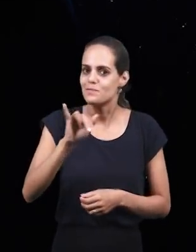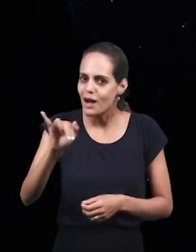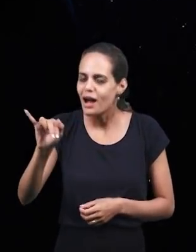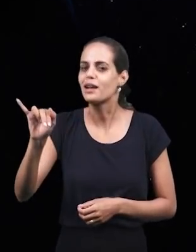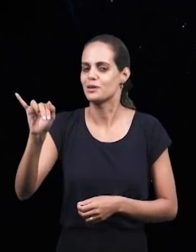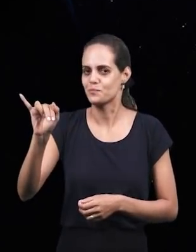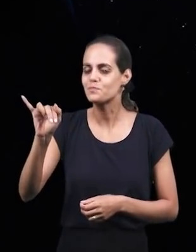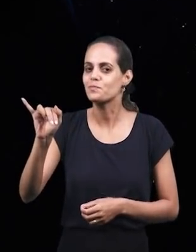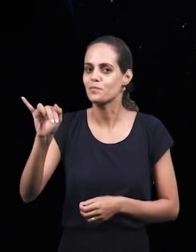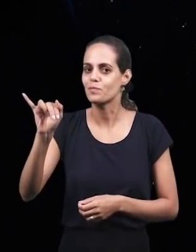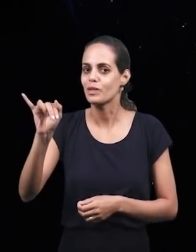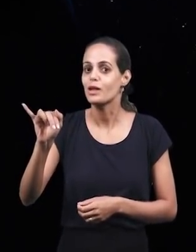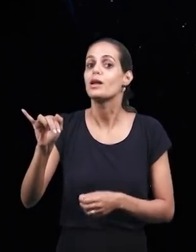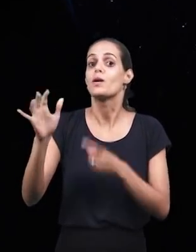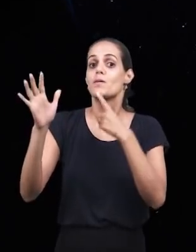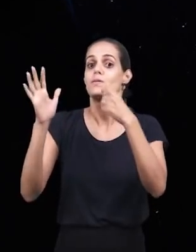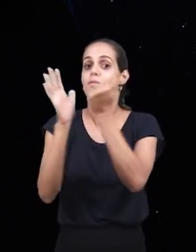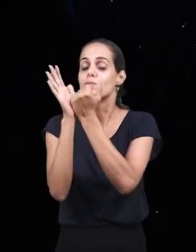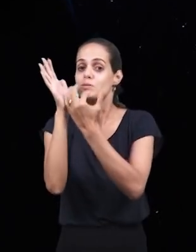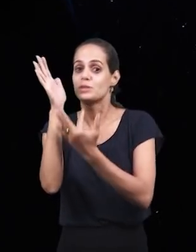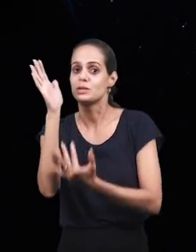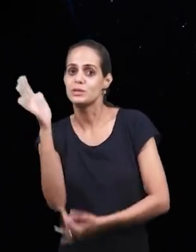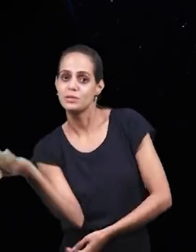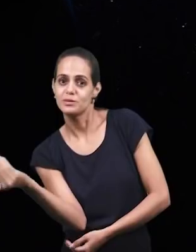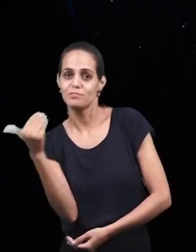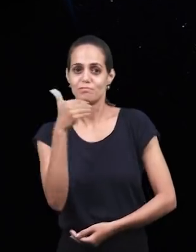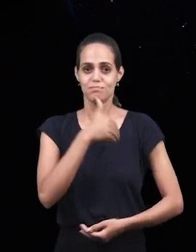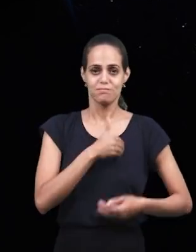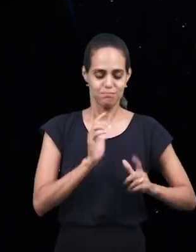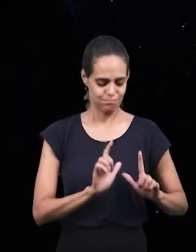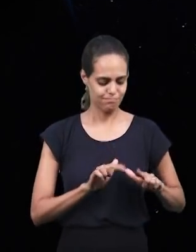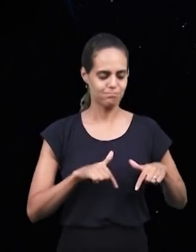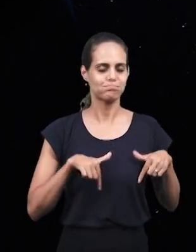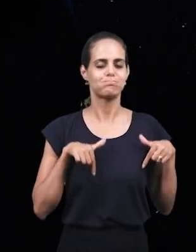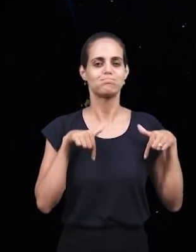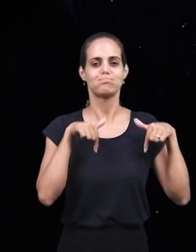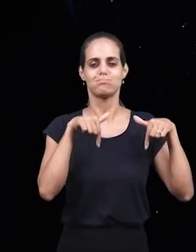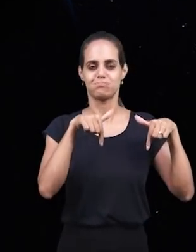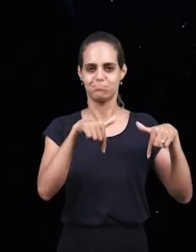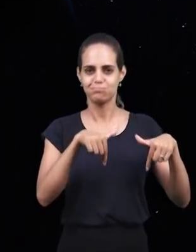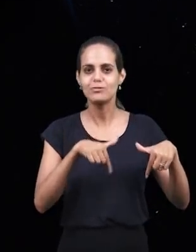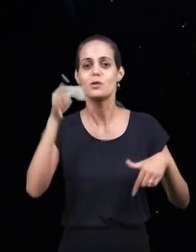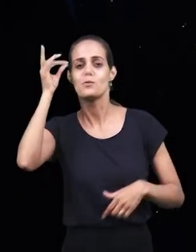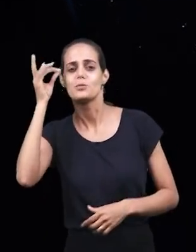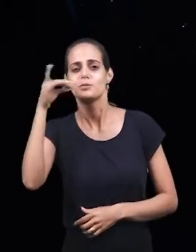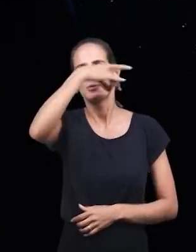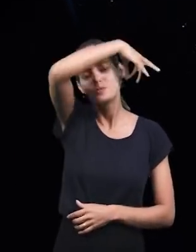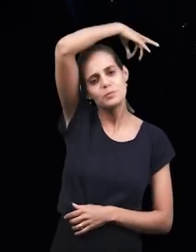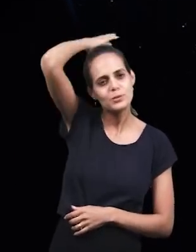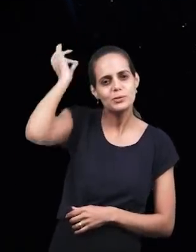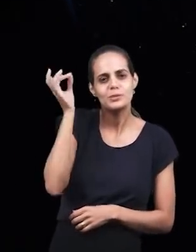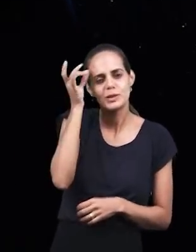coberto pelo sangue dessa cruz, tenho um